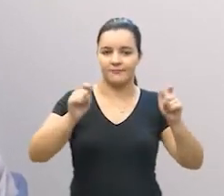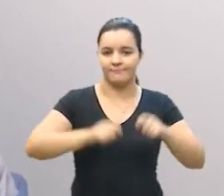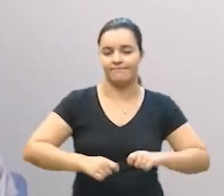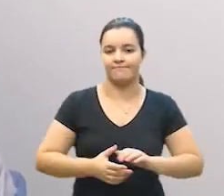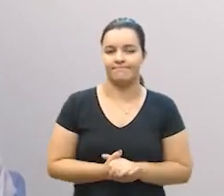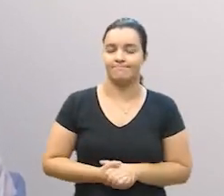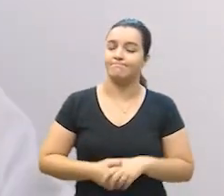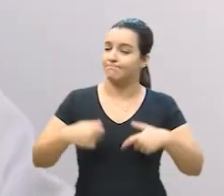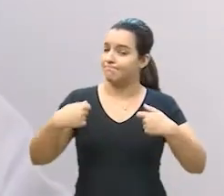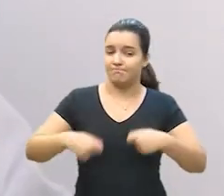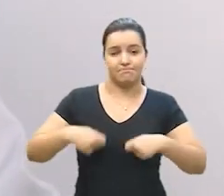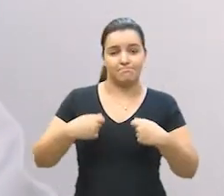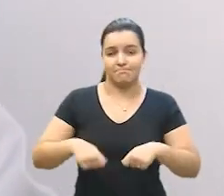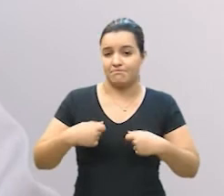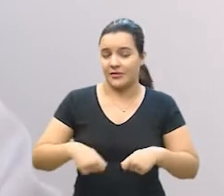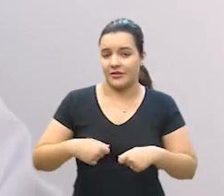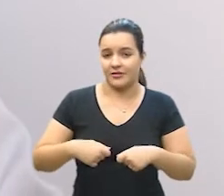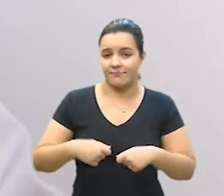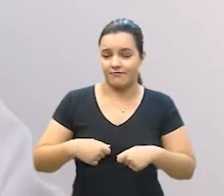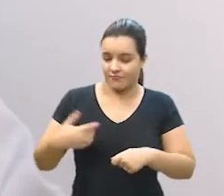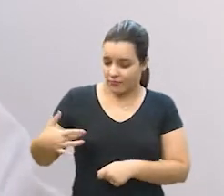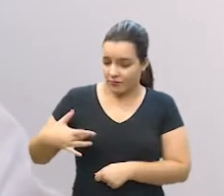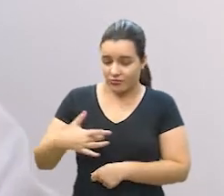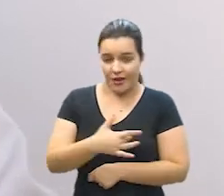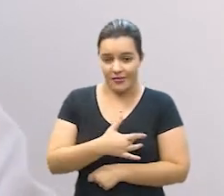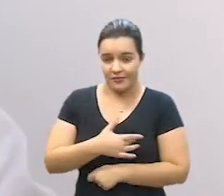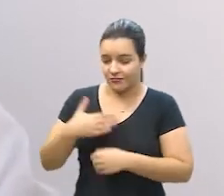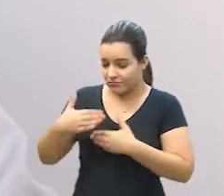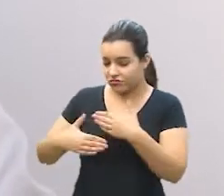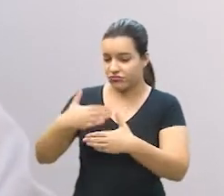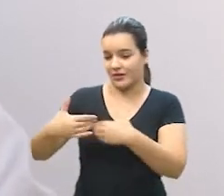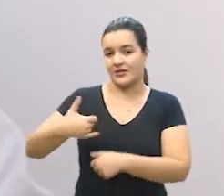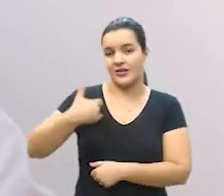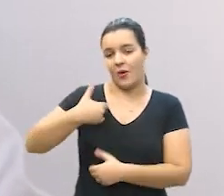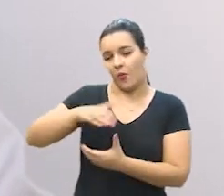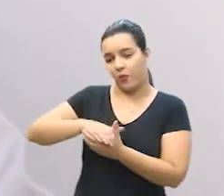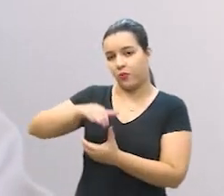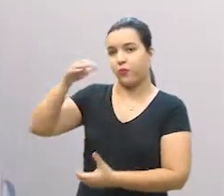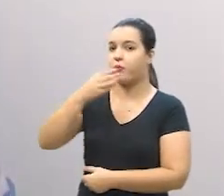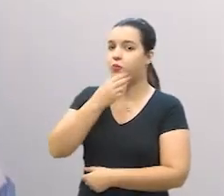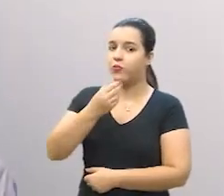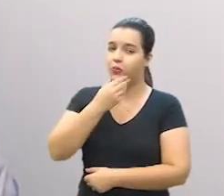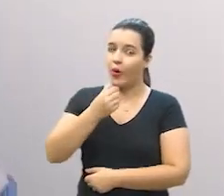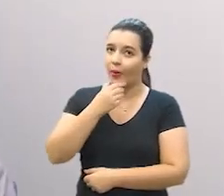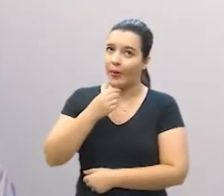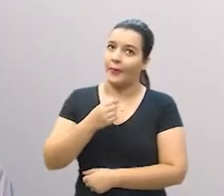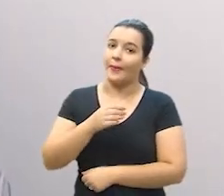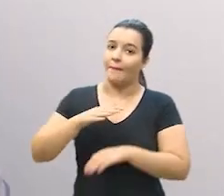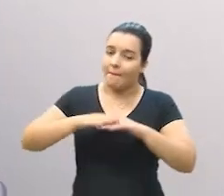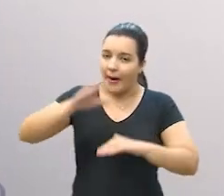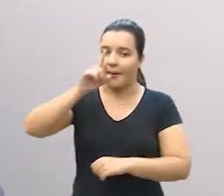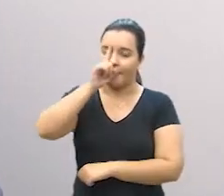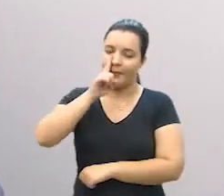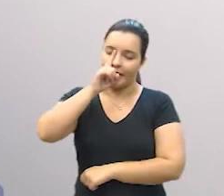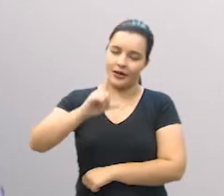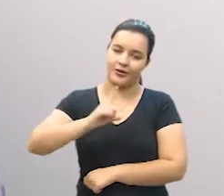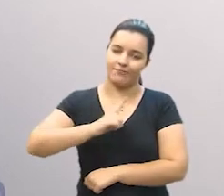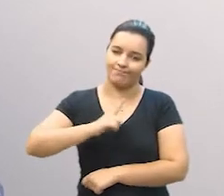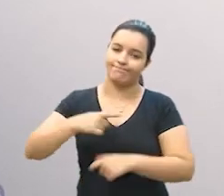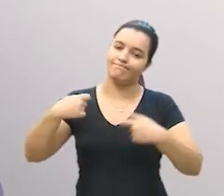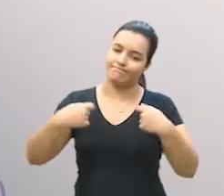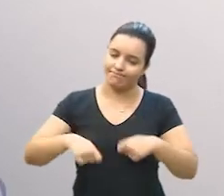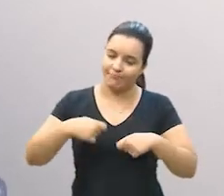o tratamento. E assim, é uma coisa necessária, porque com o passar da idade do homem, essa chance vai aumentando.